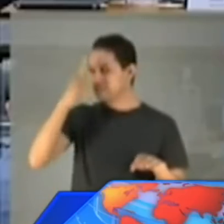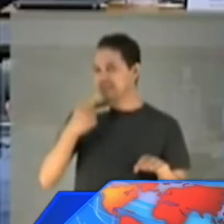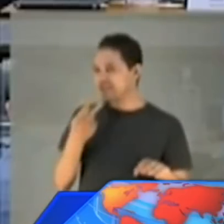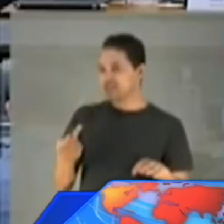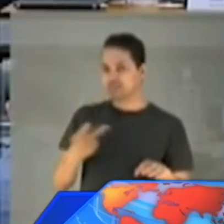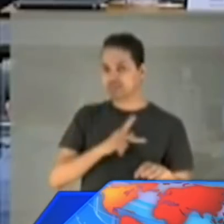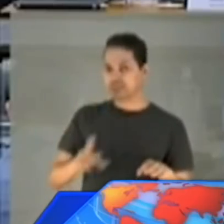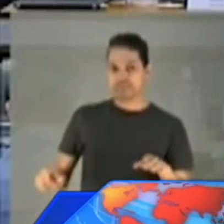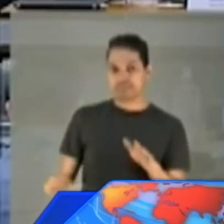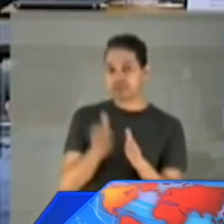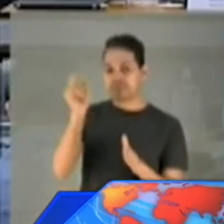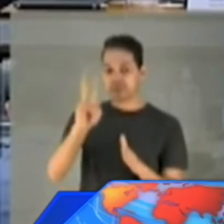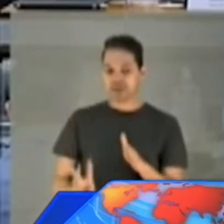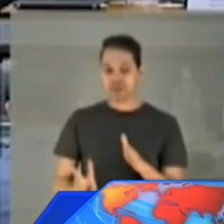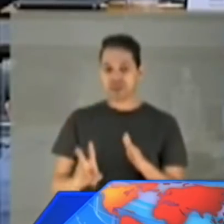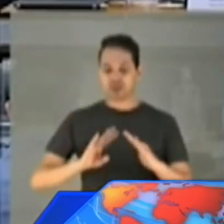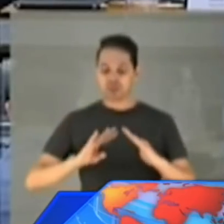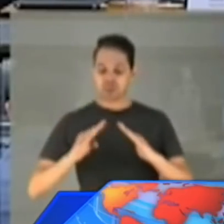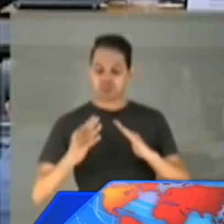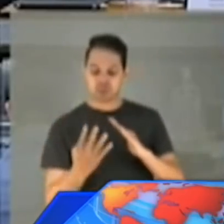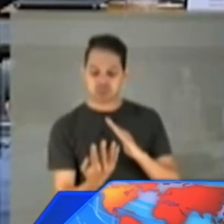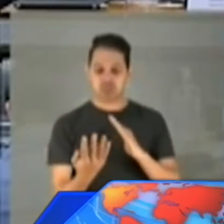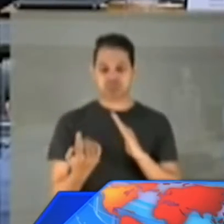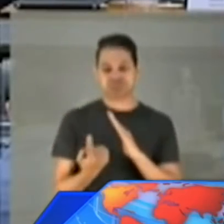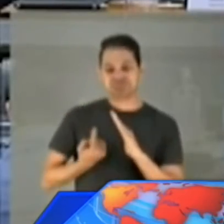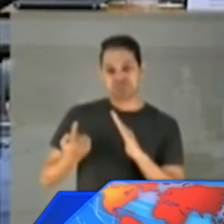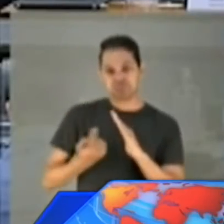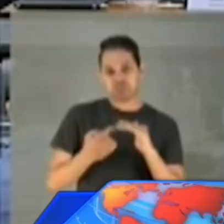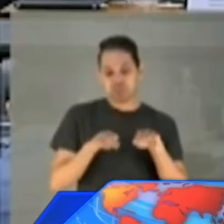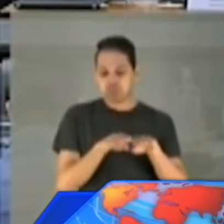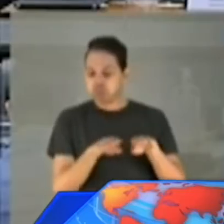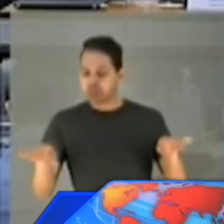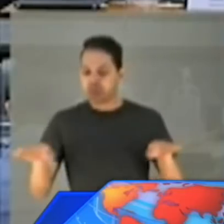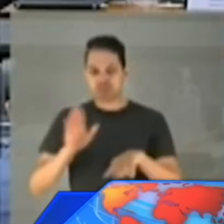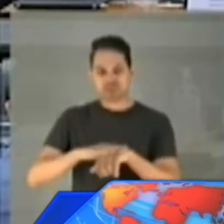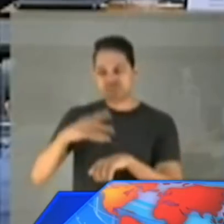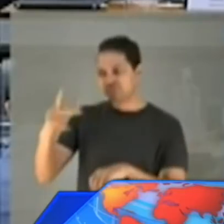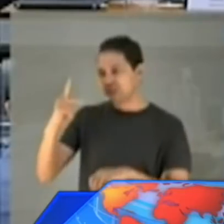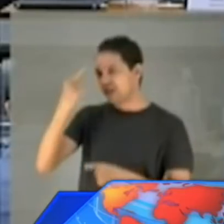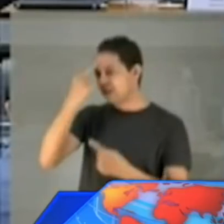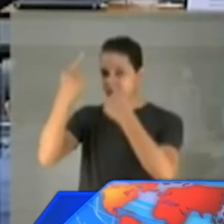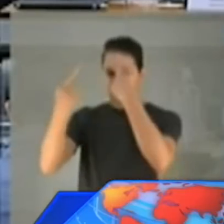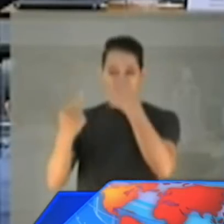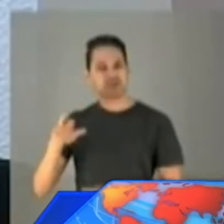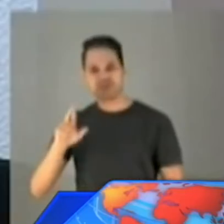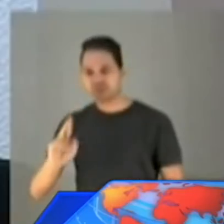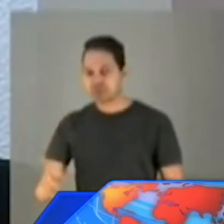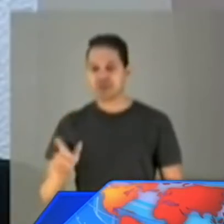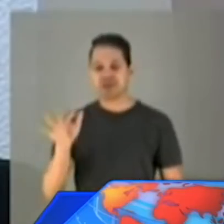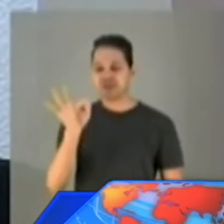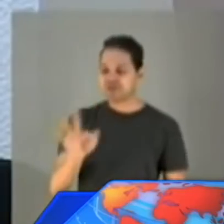o deputado, foi um erro deixar as pessoas em casa. Se ele fosse ministro, teria buscado bons exemplos no mundo.